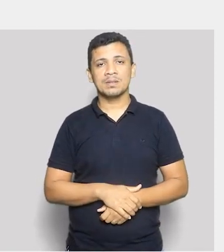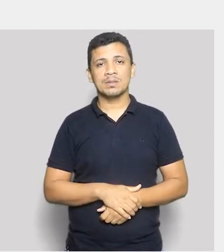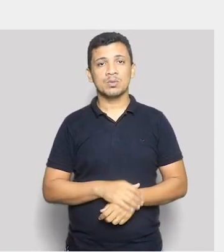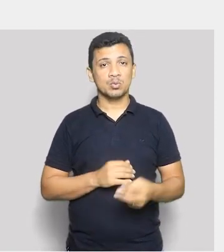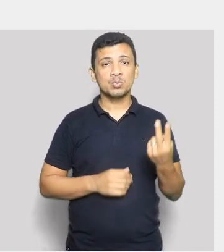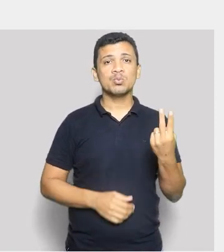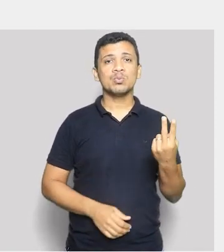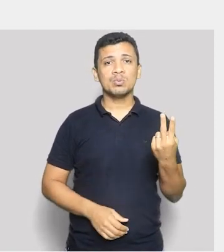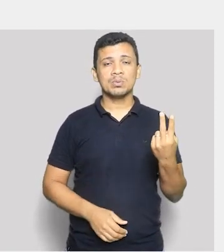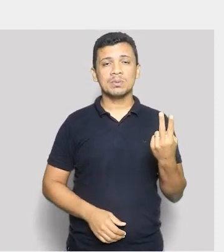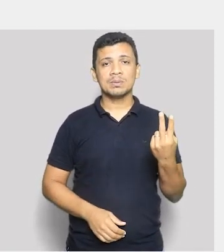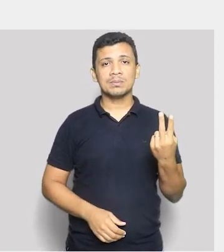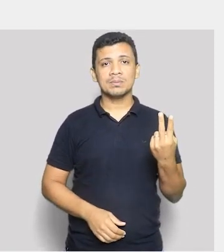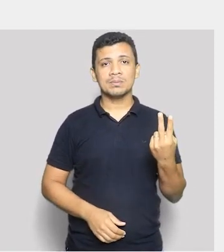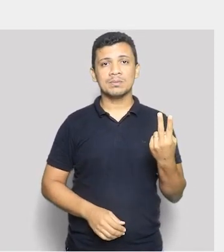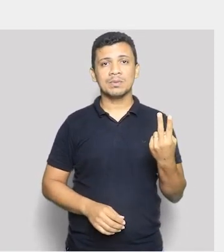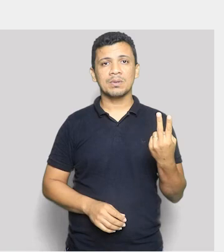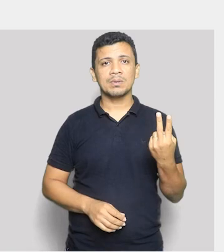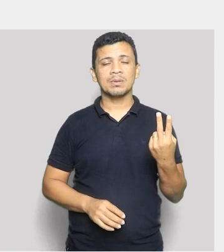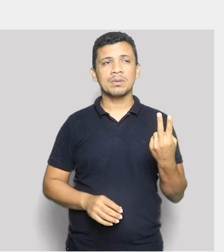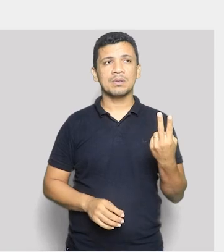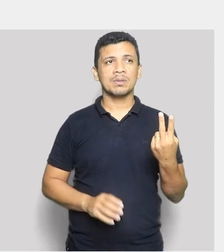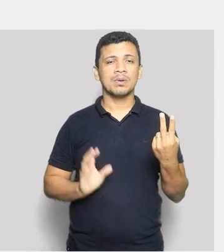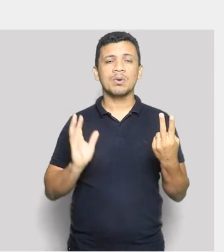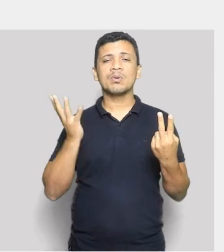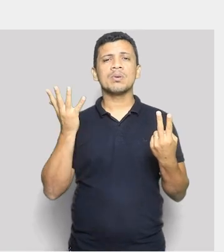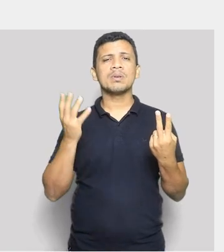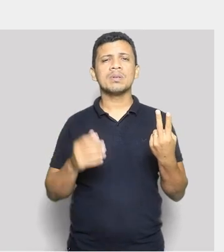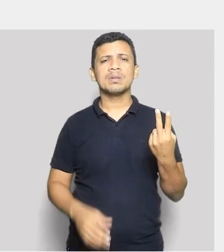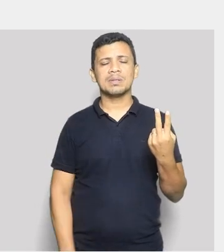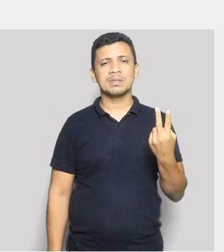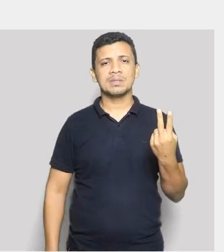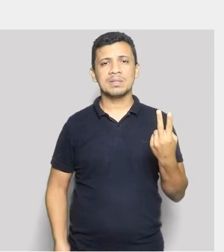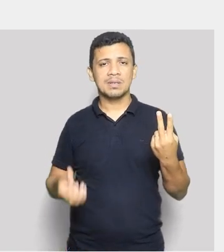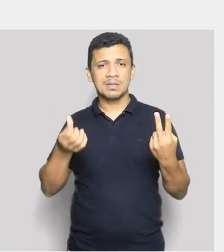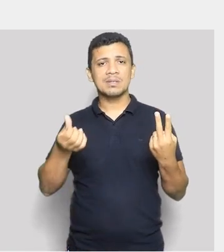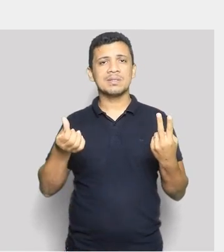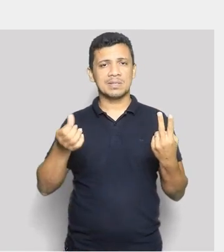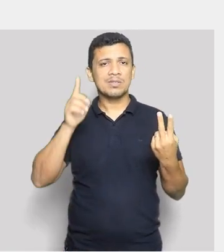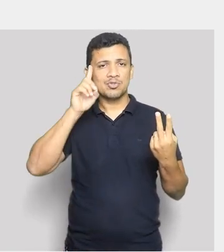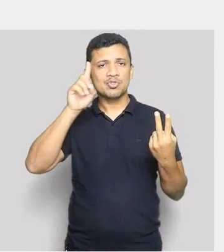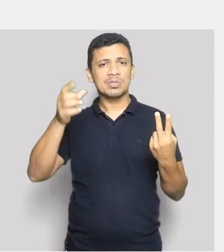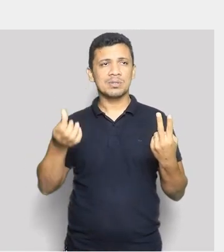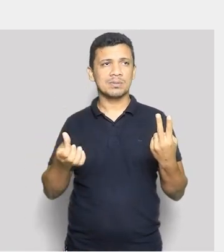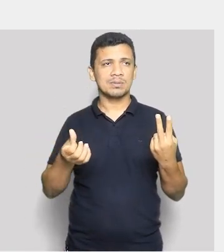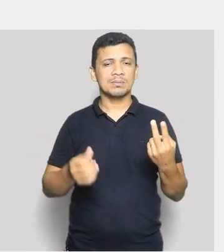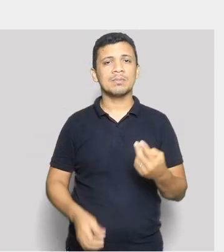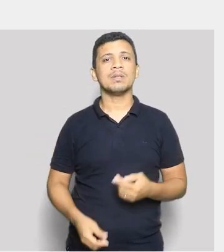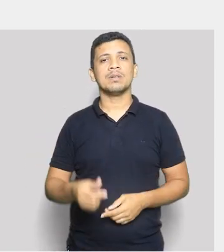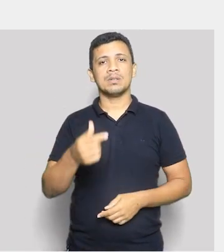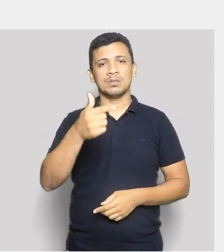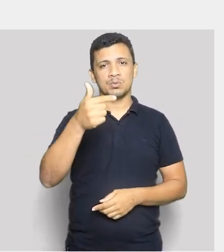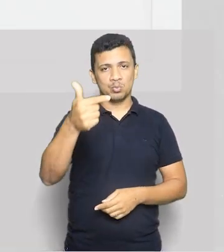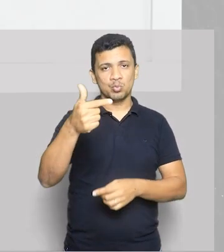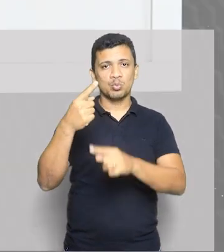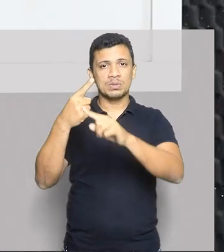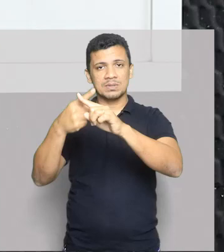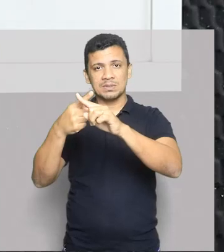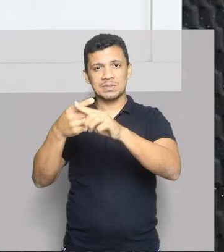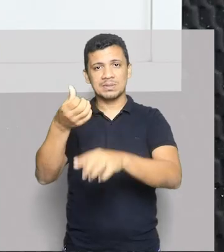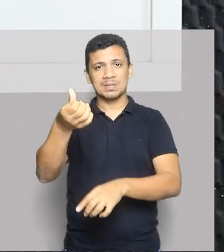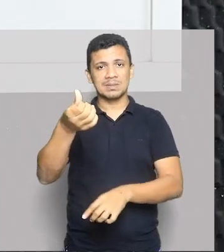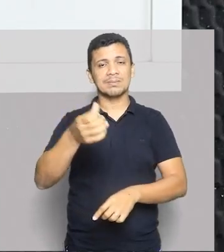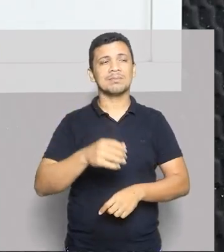2 interrupções ocorreram em 6 dias também. Então, 2 vezes 6, ele é o peso do